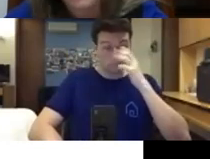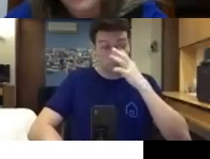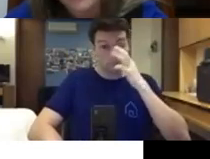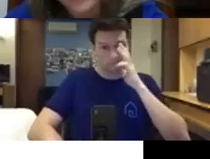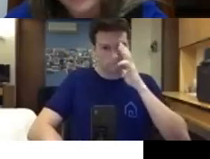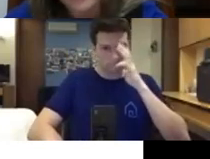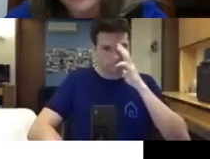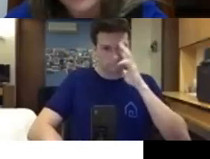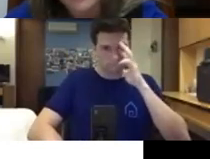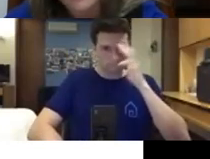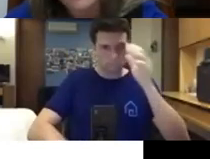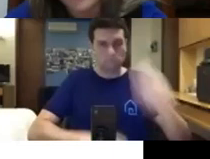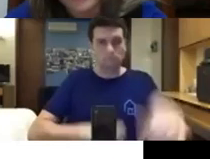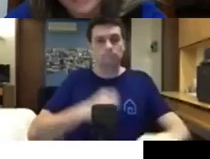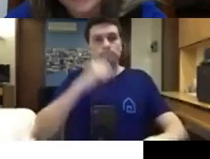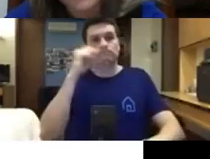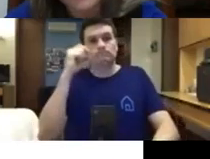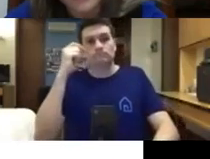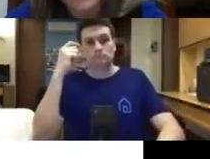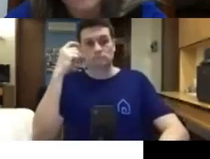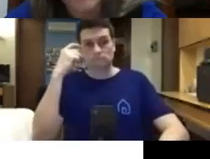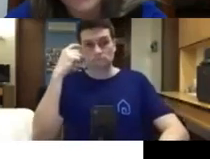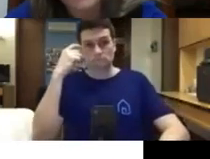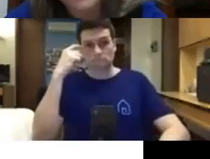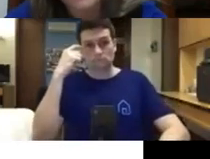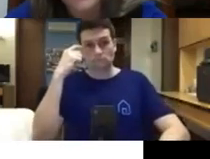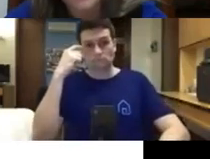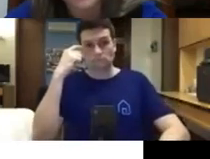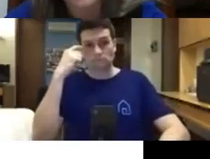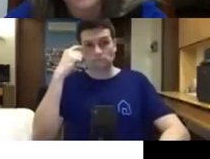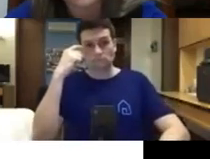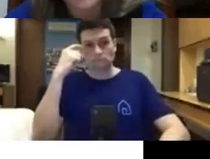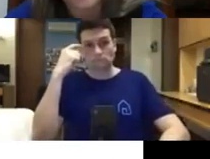carbonatar, principalmente na superfície, né? Então, por isso que a gente vê aqui um aumento